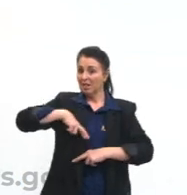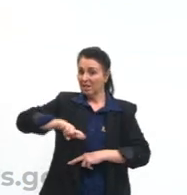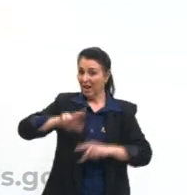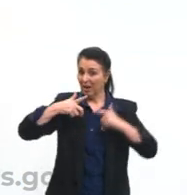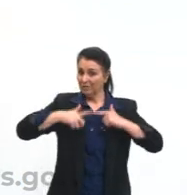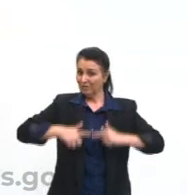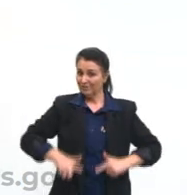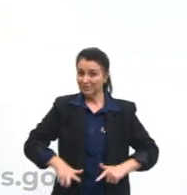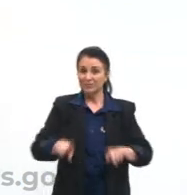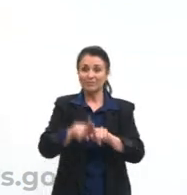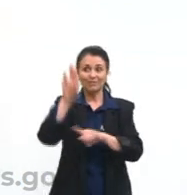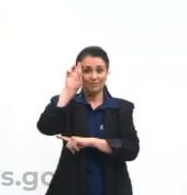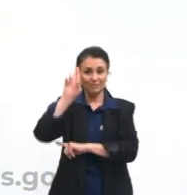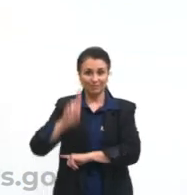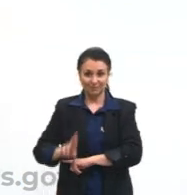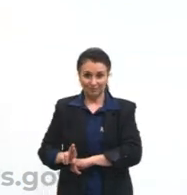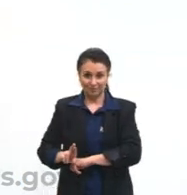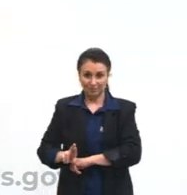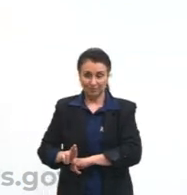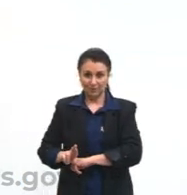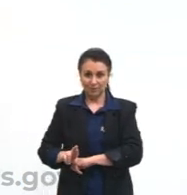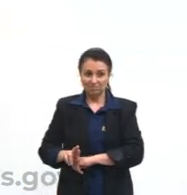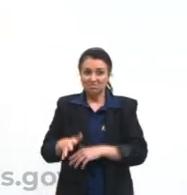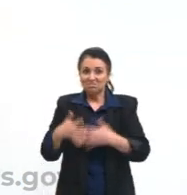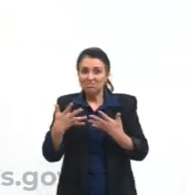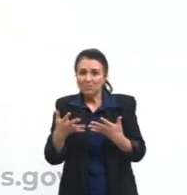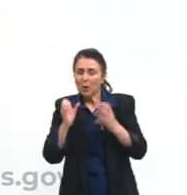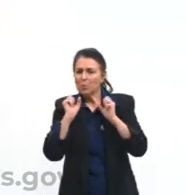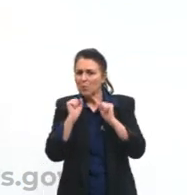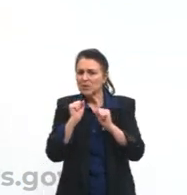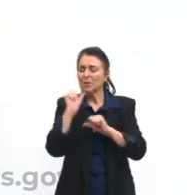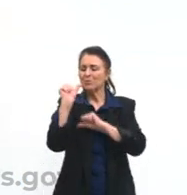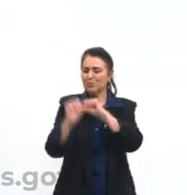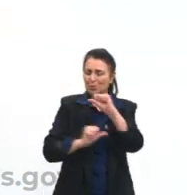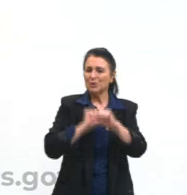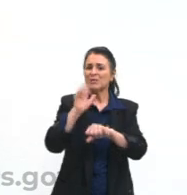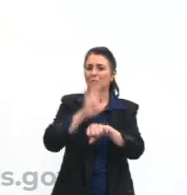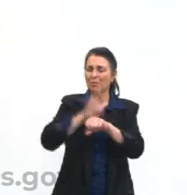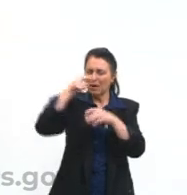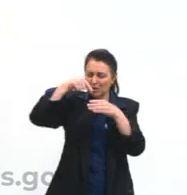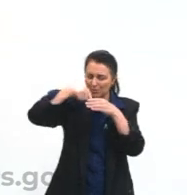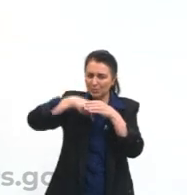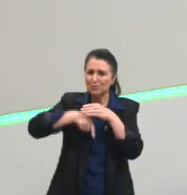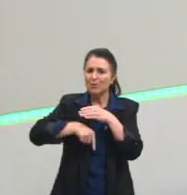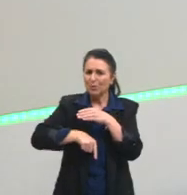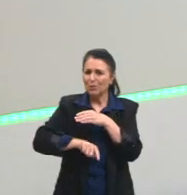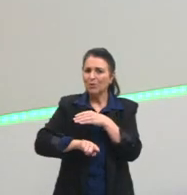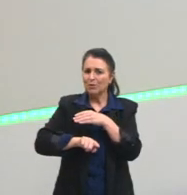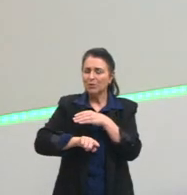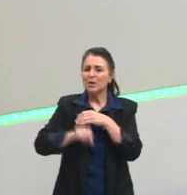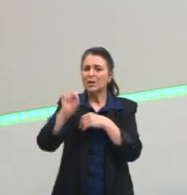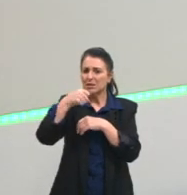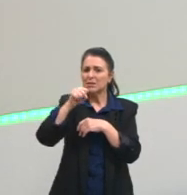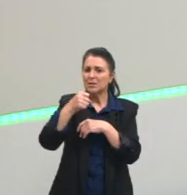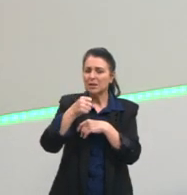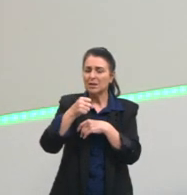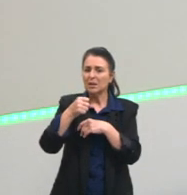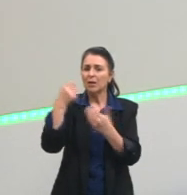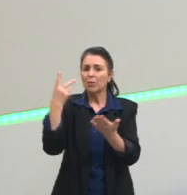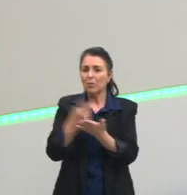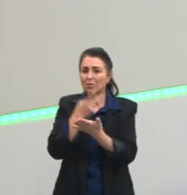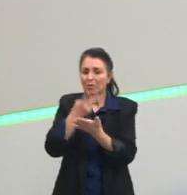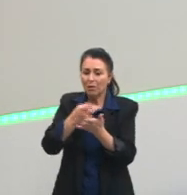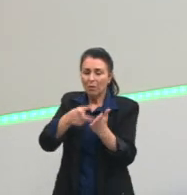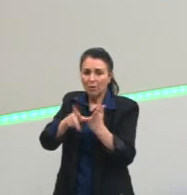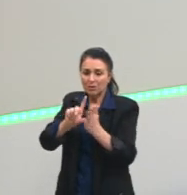Cara isso aqui provavelmente foi muito as modificações foram muito mais profundas do que ocorre com essa com a